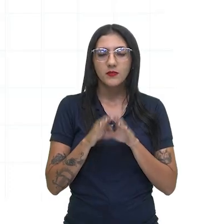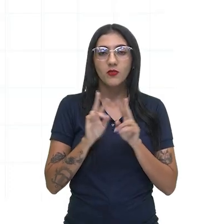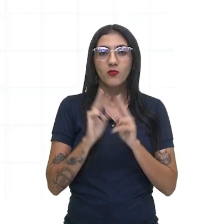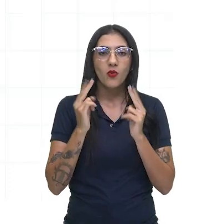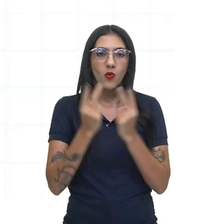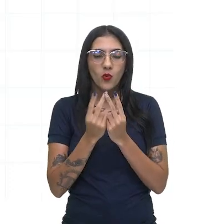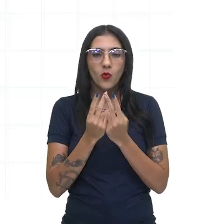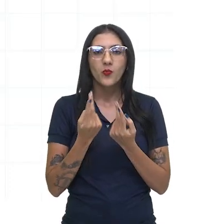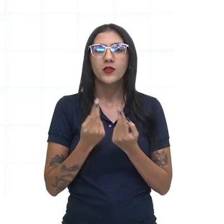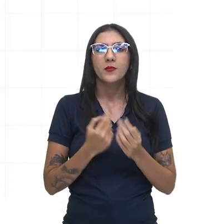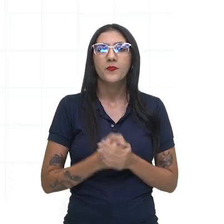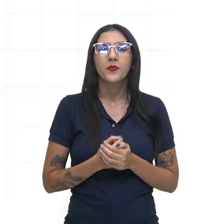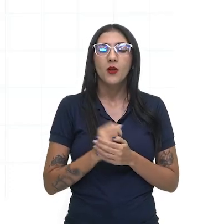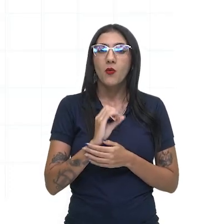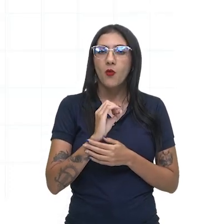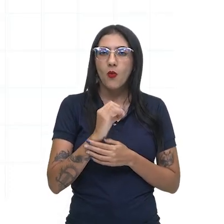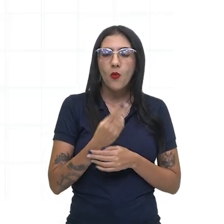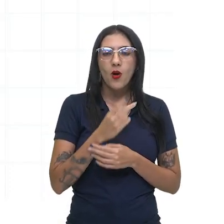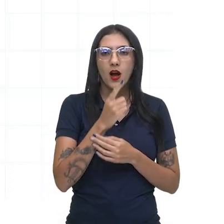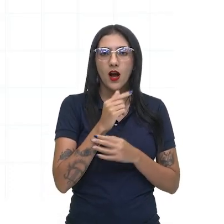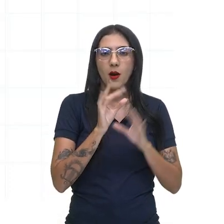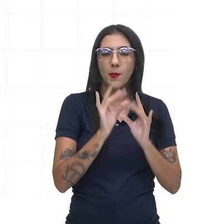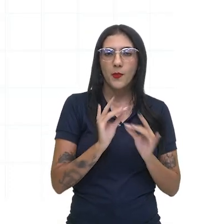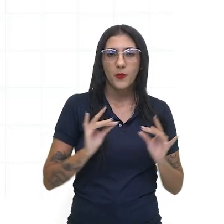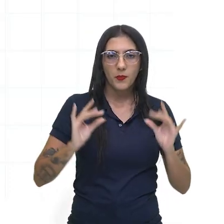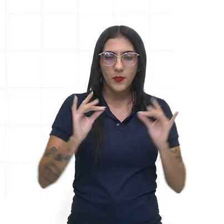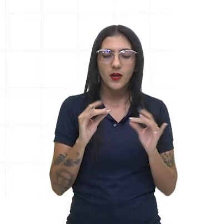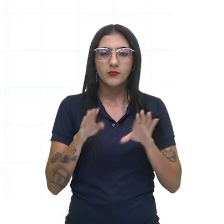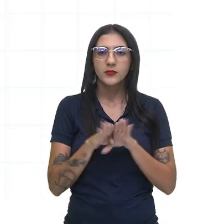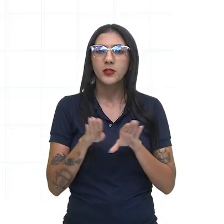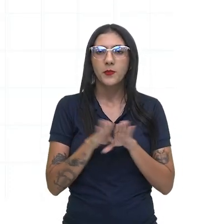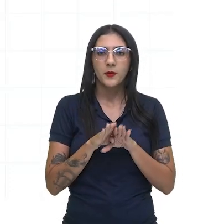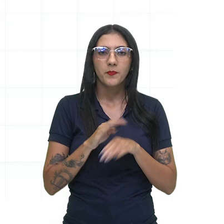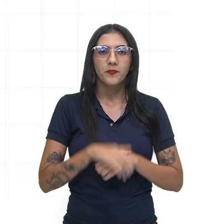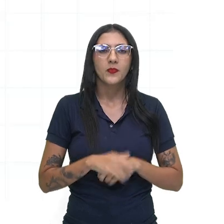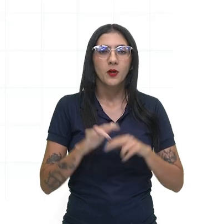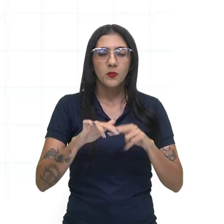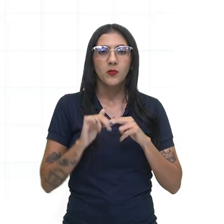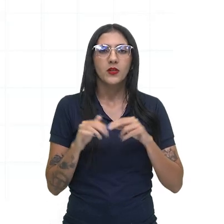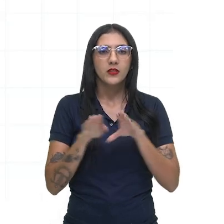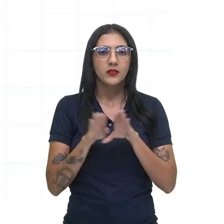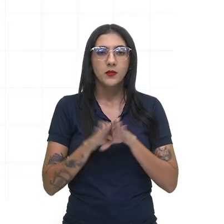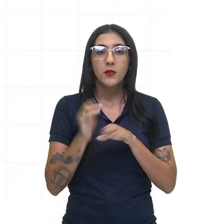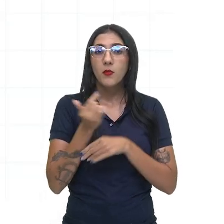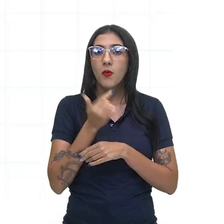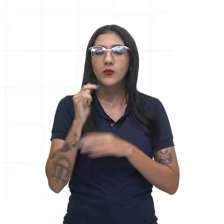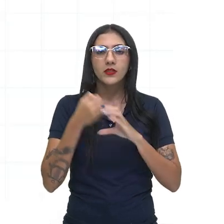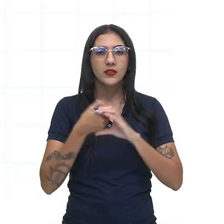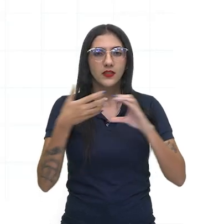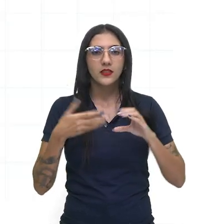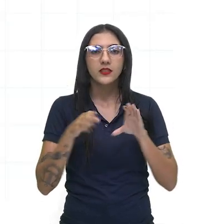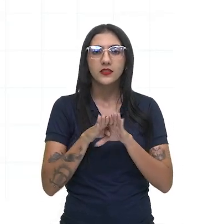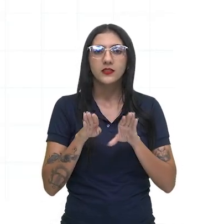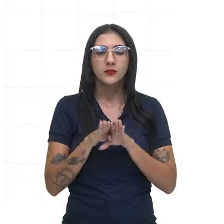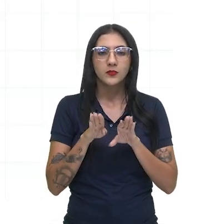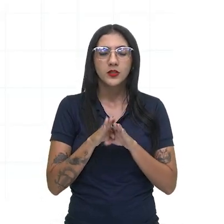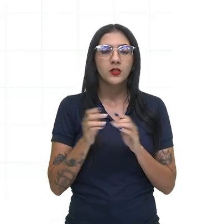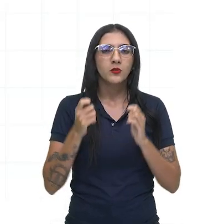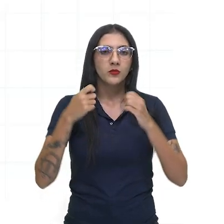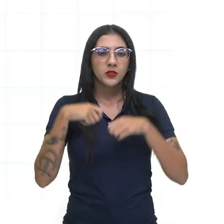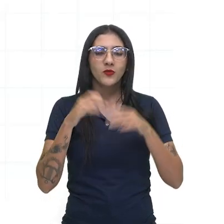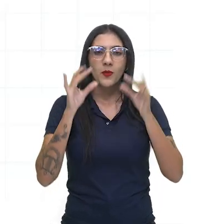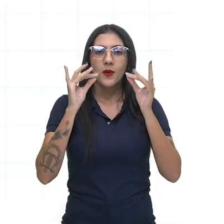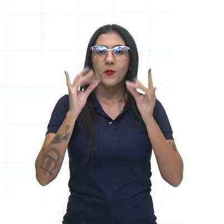seu estado sólido ou no seu estado líquido, né? E aí, gente, outra coisa que a gente pode observar, além